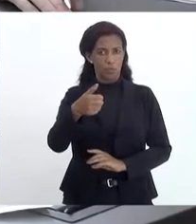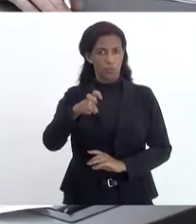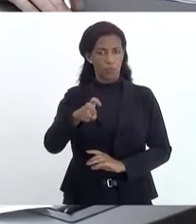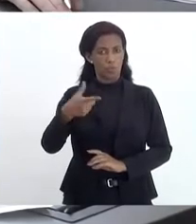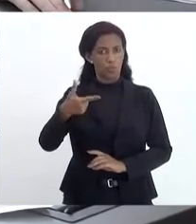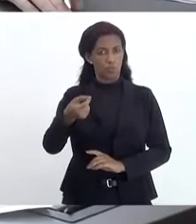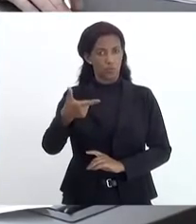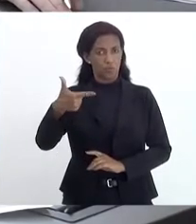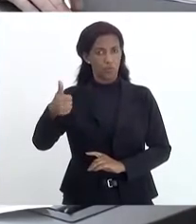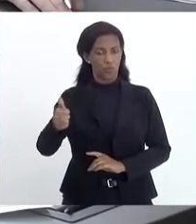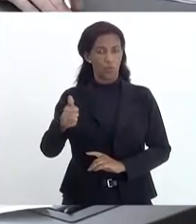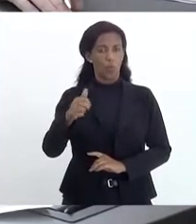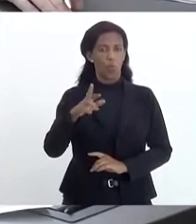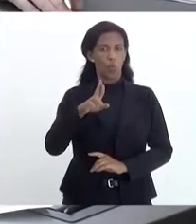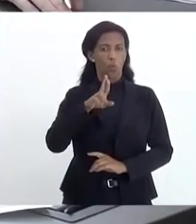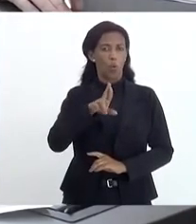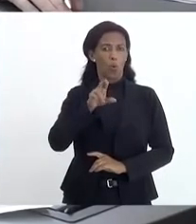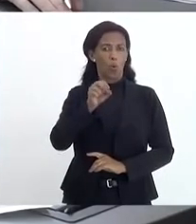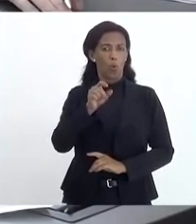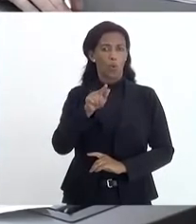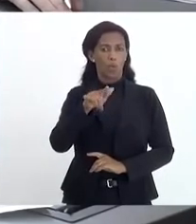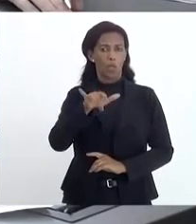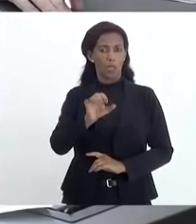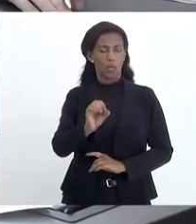3715/2021, autoria do deputado Rodrigo Bacelar,